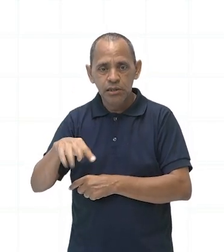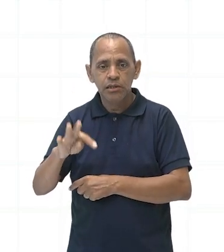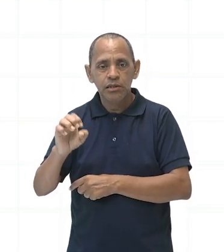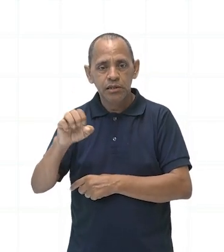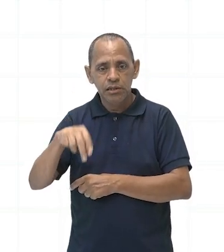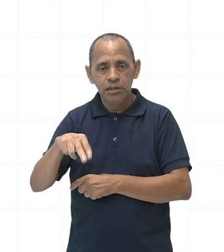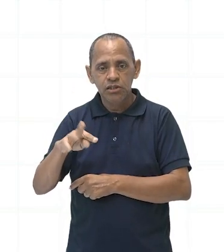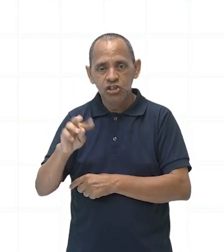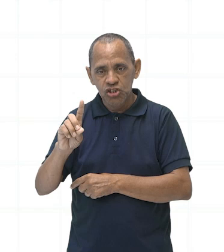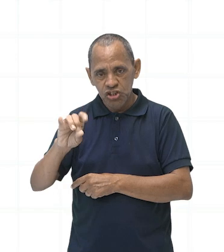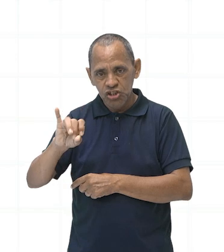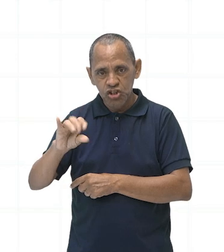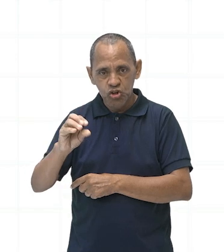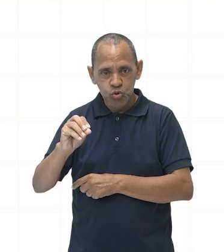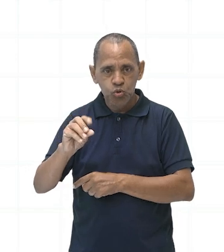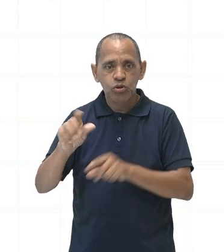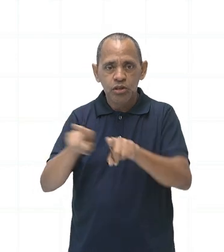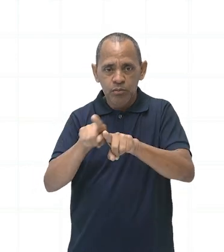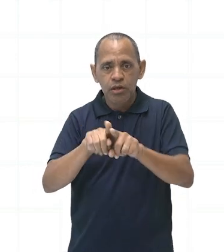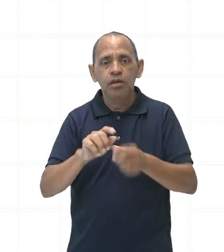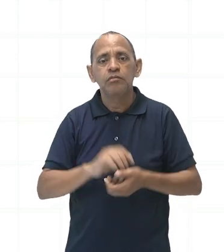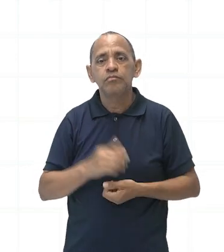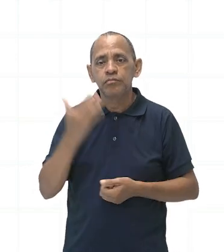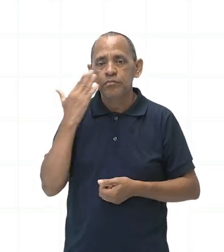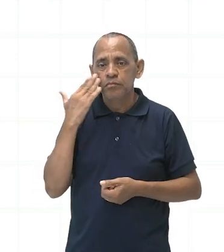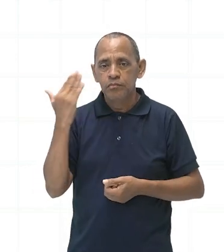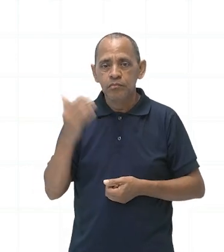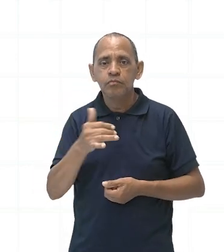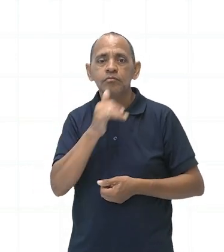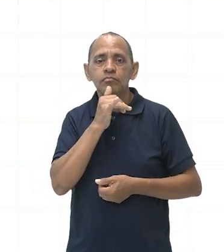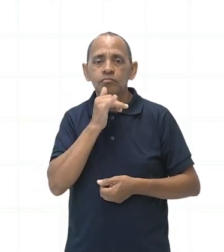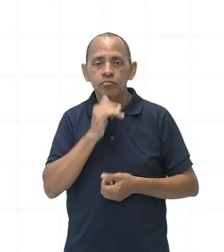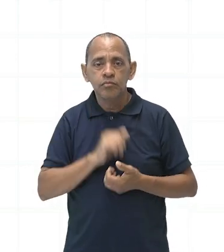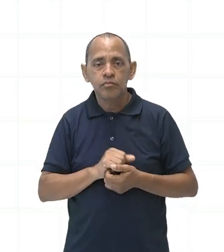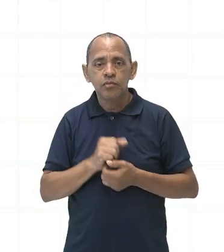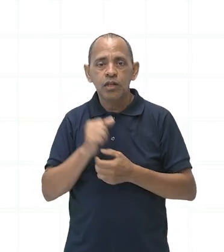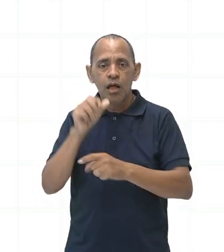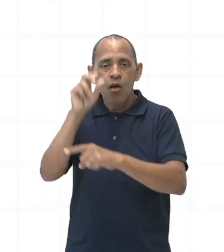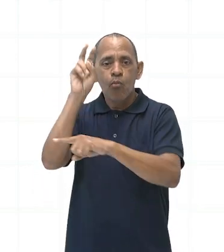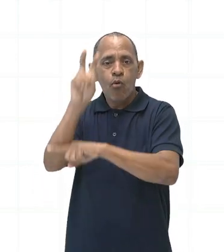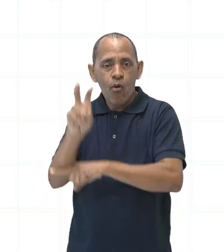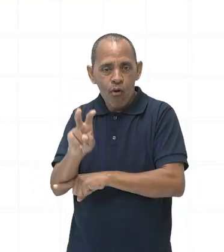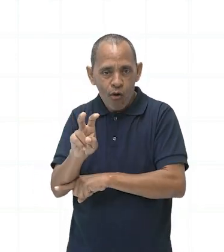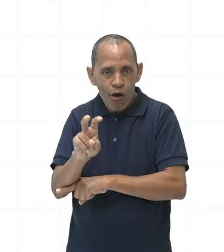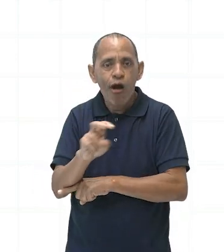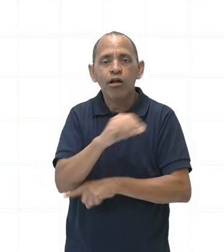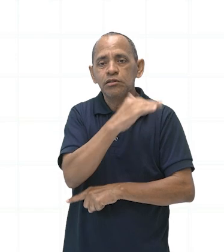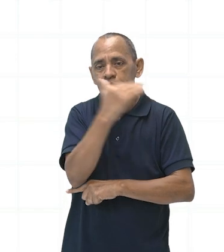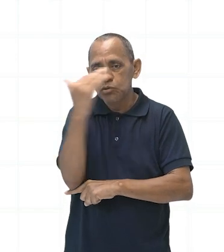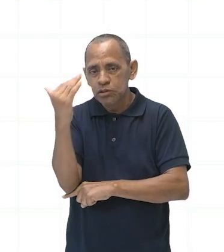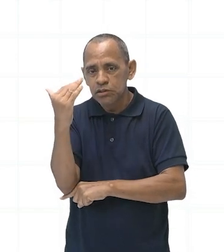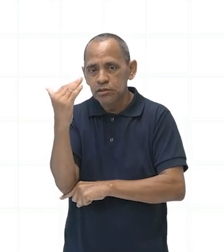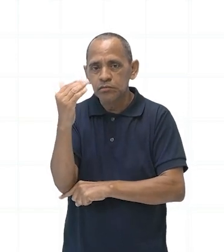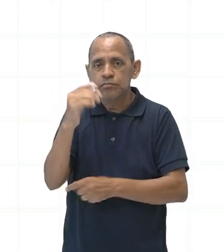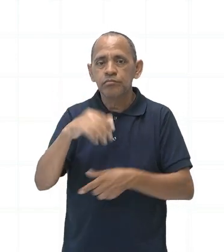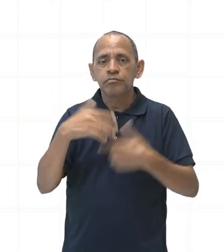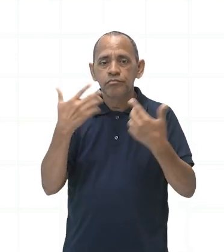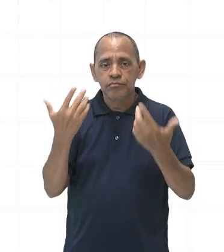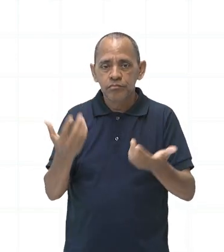Vamos observar um exemplo? Olha só. Preservamos a natureza.